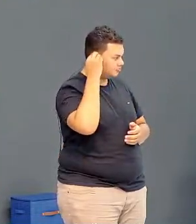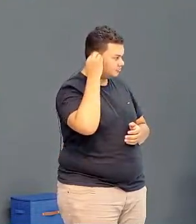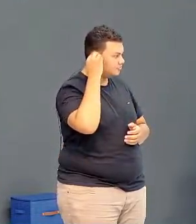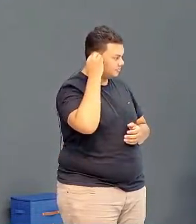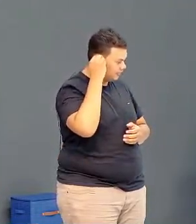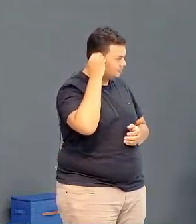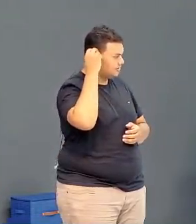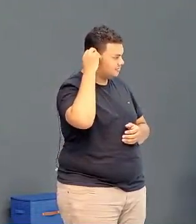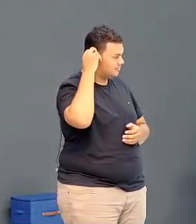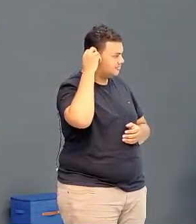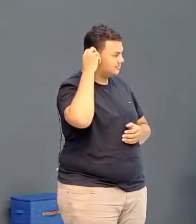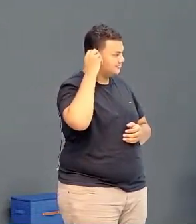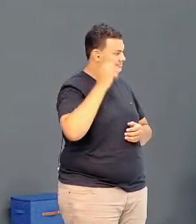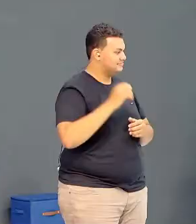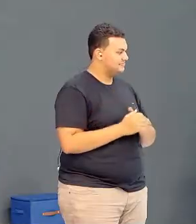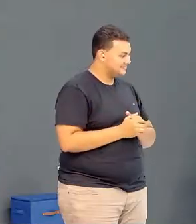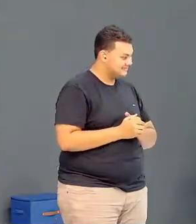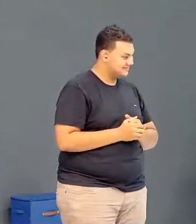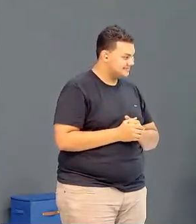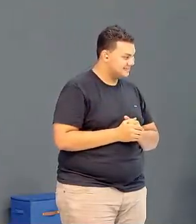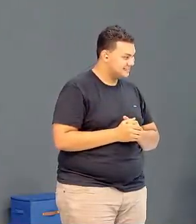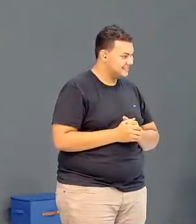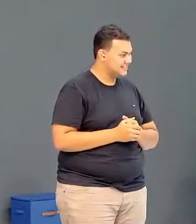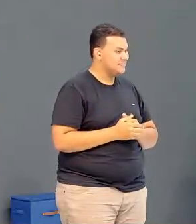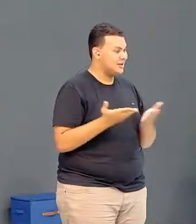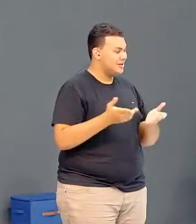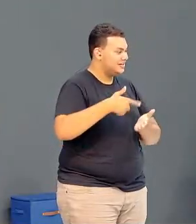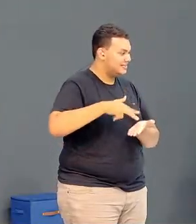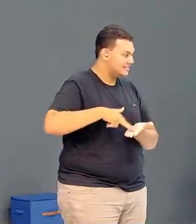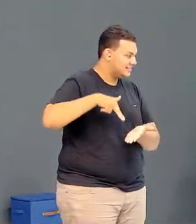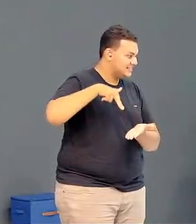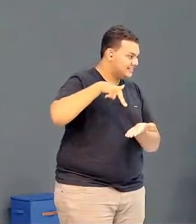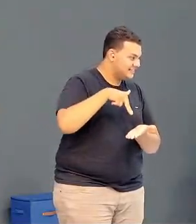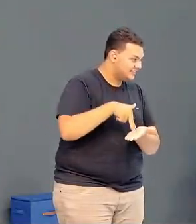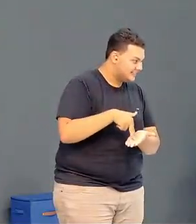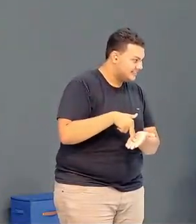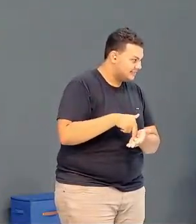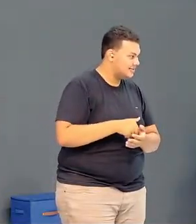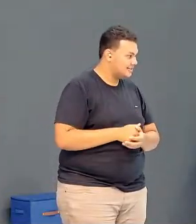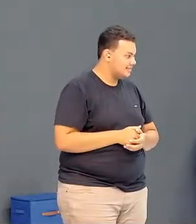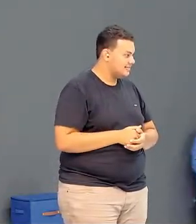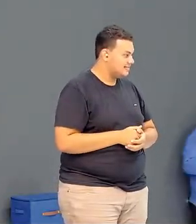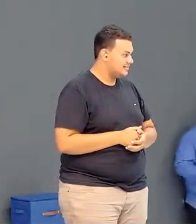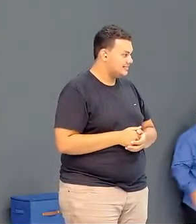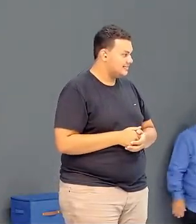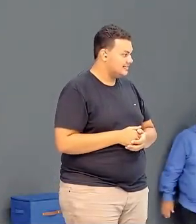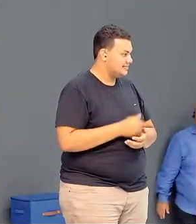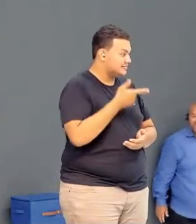Você só precisa tomar posse. Vamos ficar de pé? Fique em pé no seu lugar.